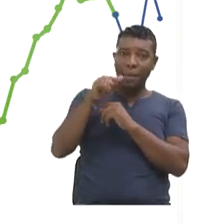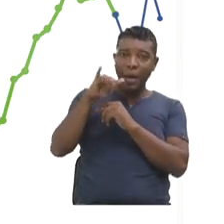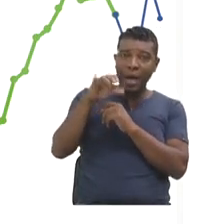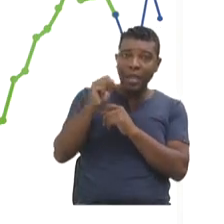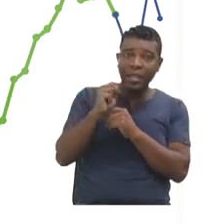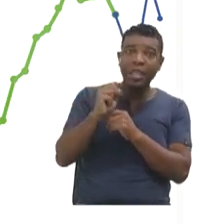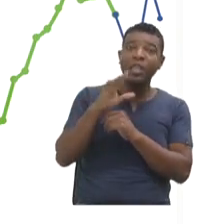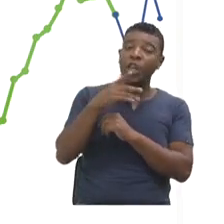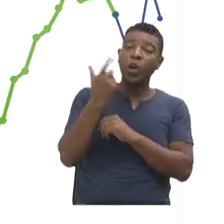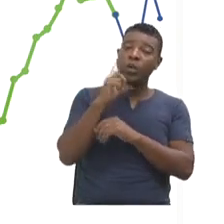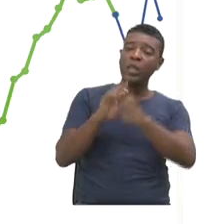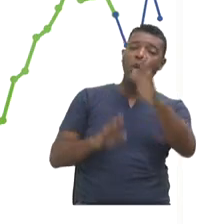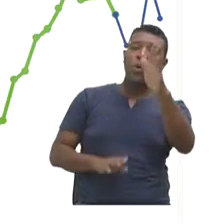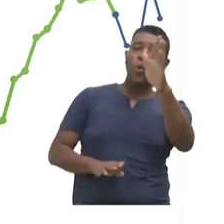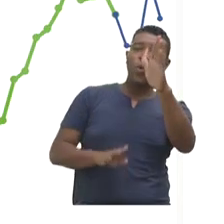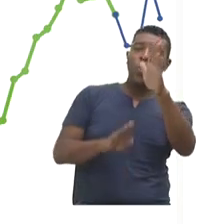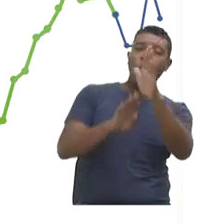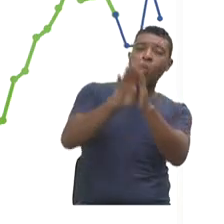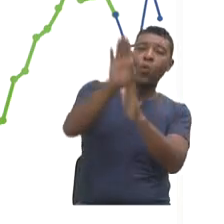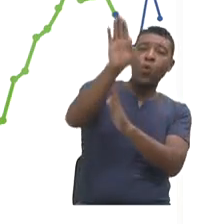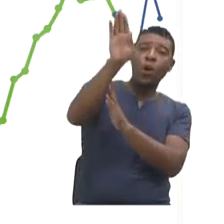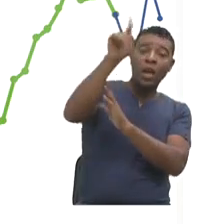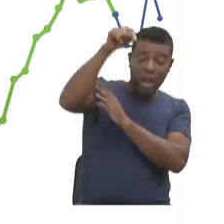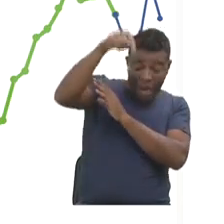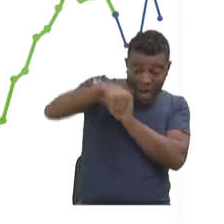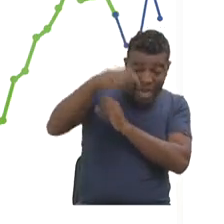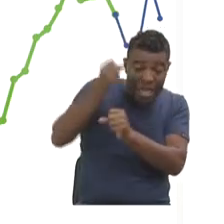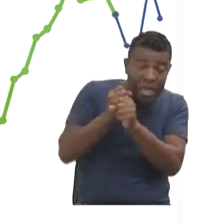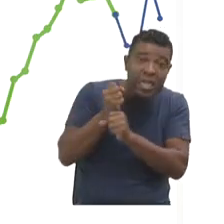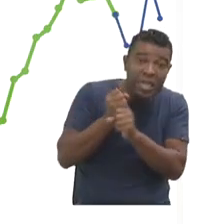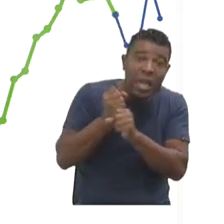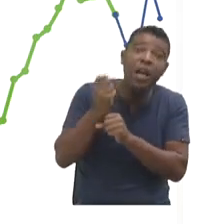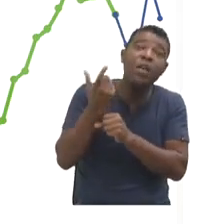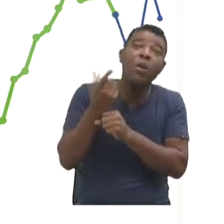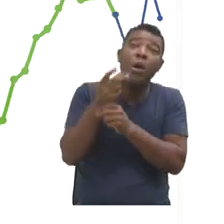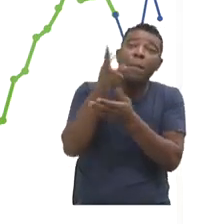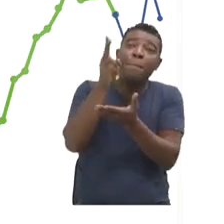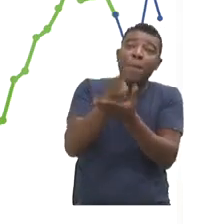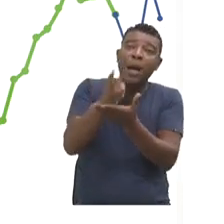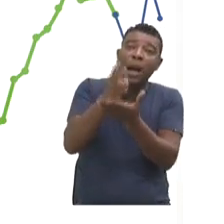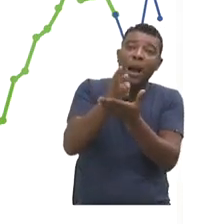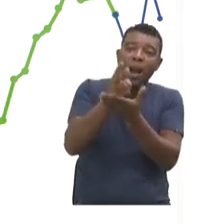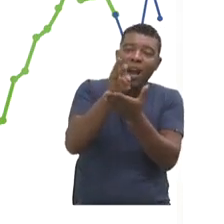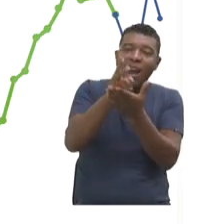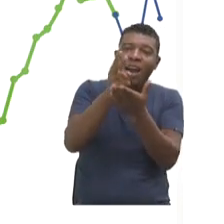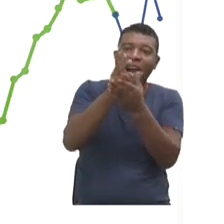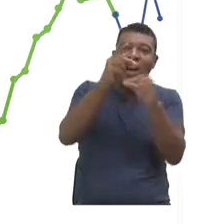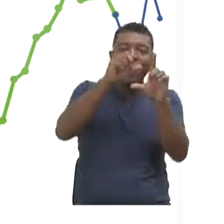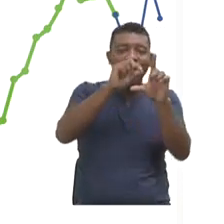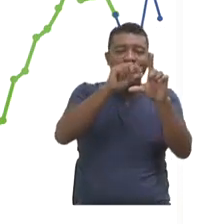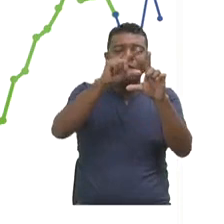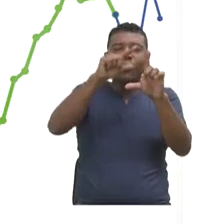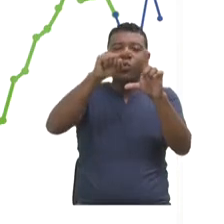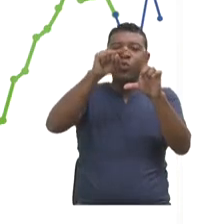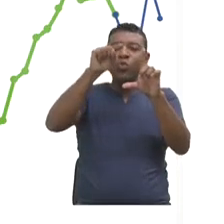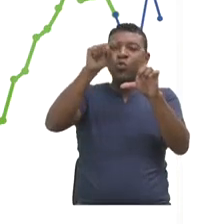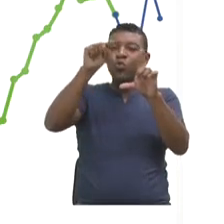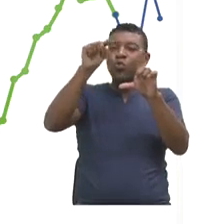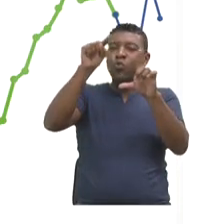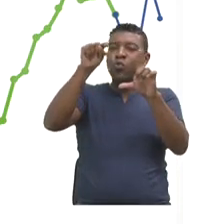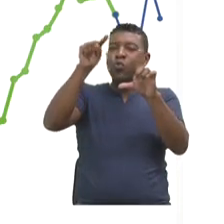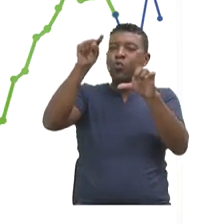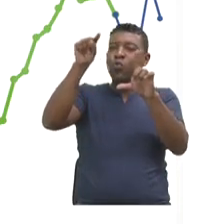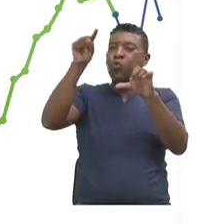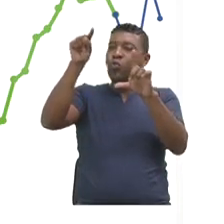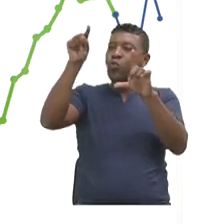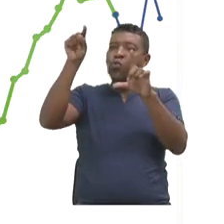e nós estamos no início desse ano mantendo um nível mais alto do que o início do ano passado ou seja